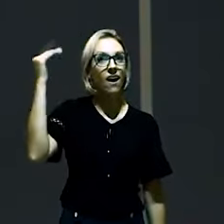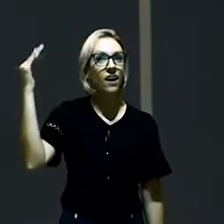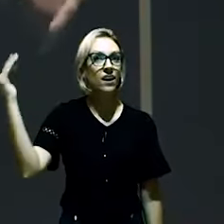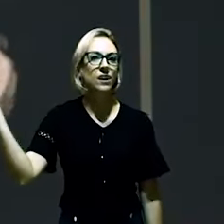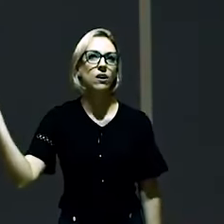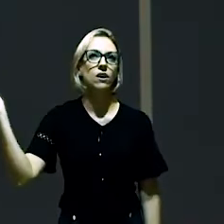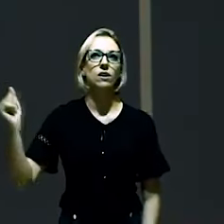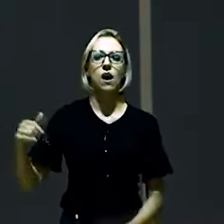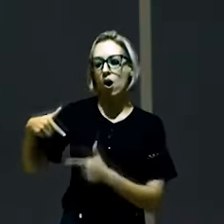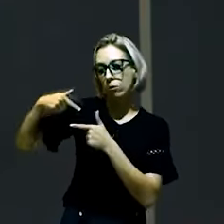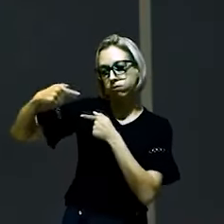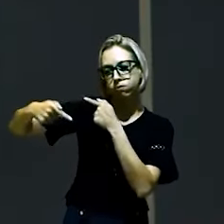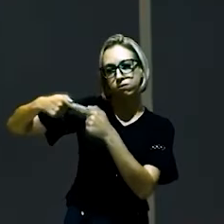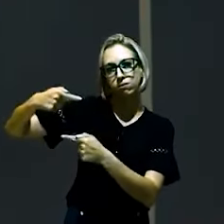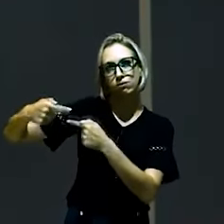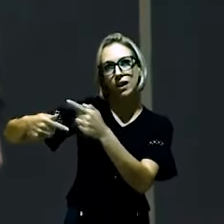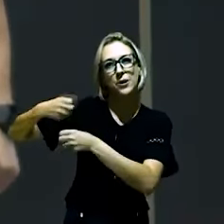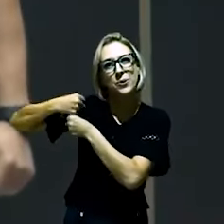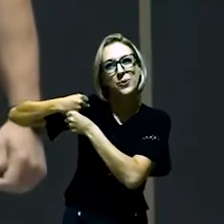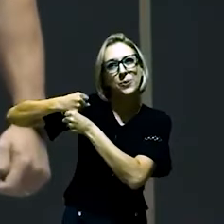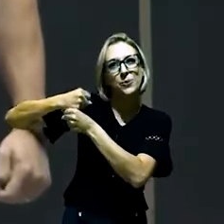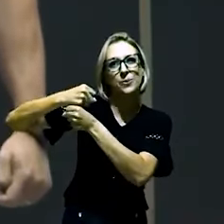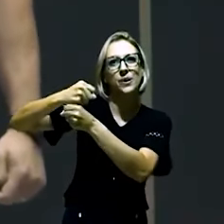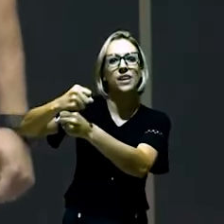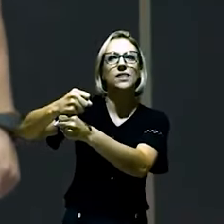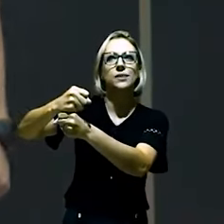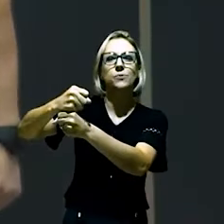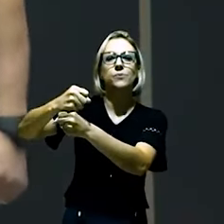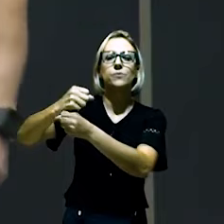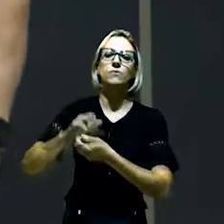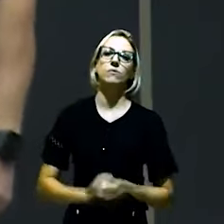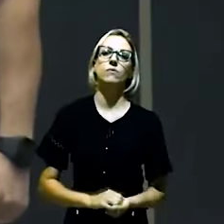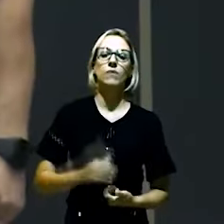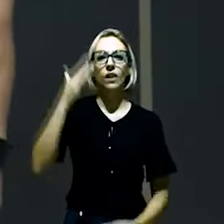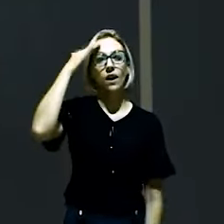vai se estendendo. Salomão entendia de tudo. Literatura.